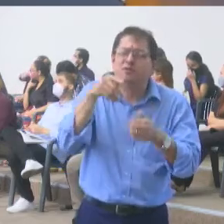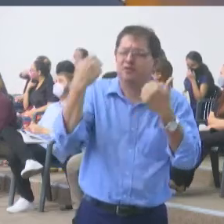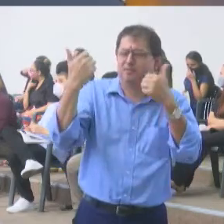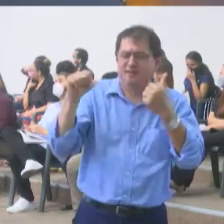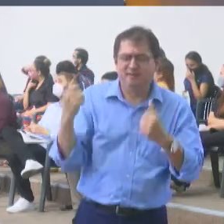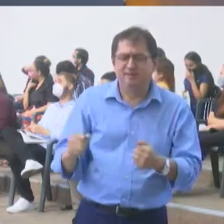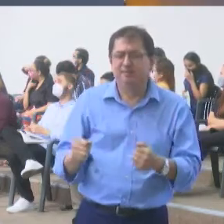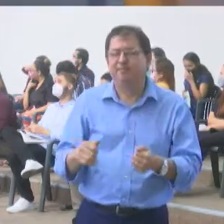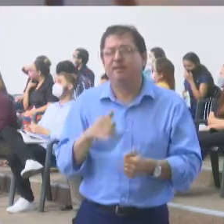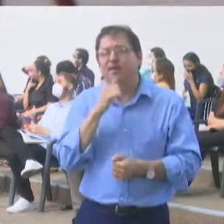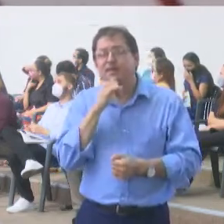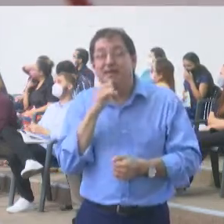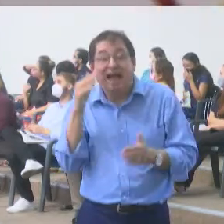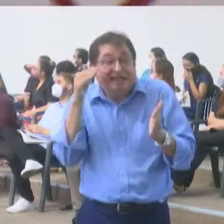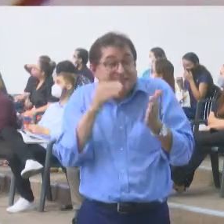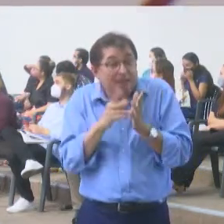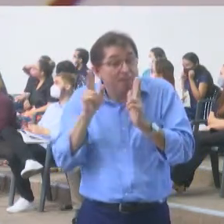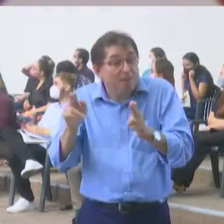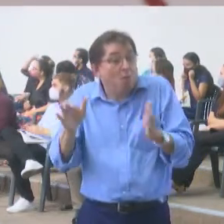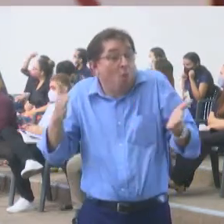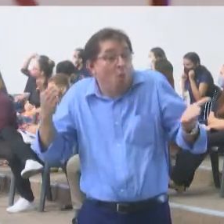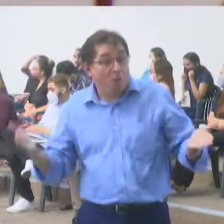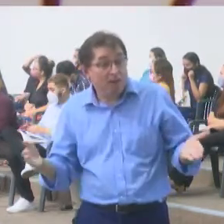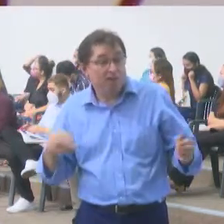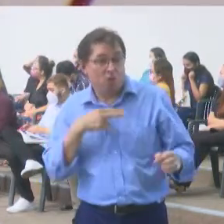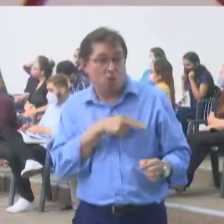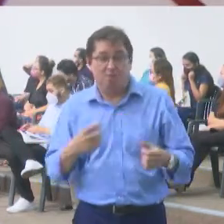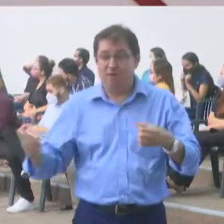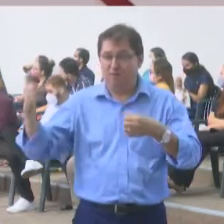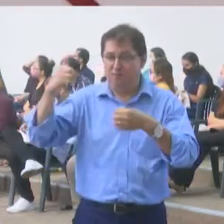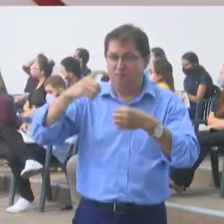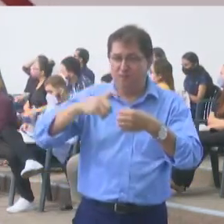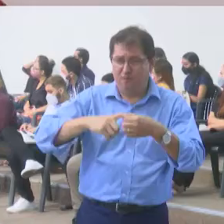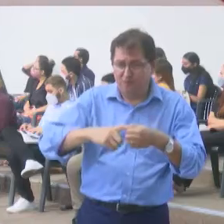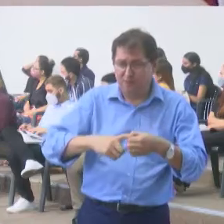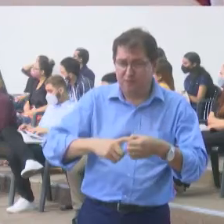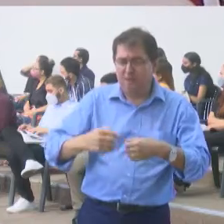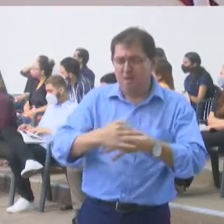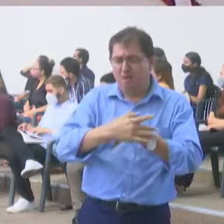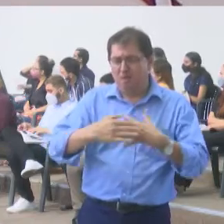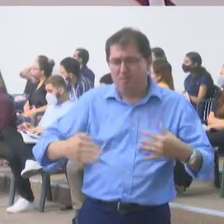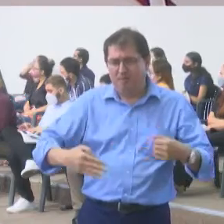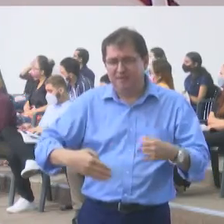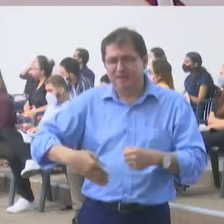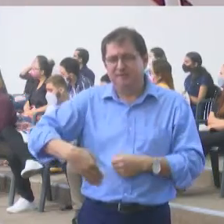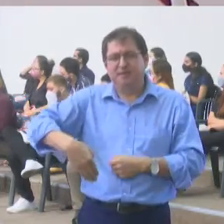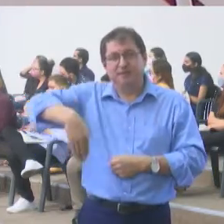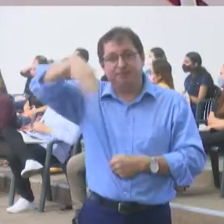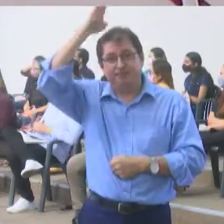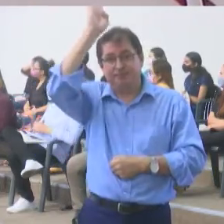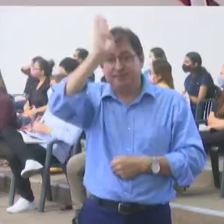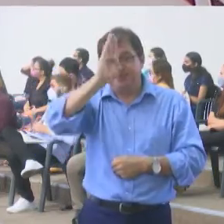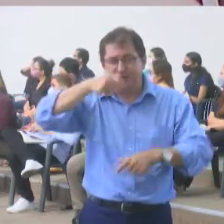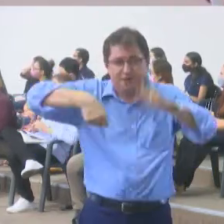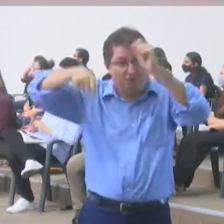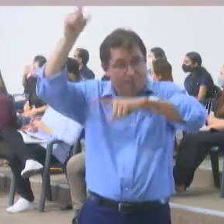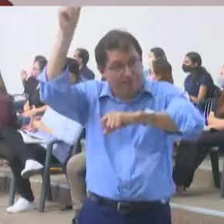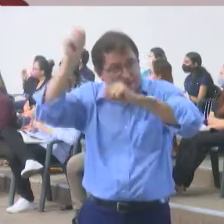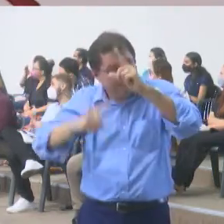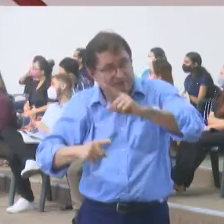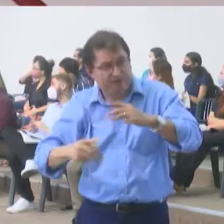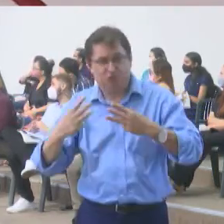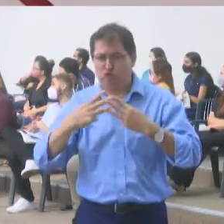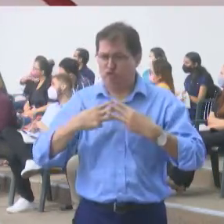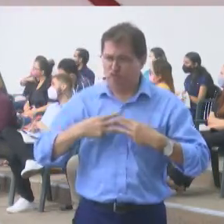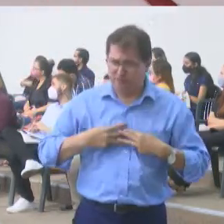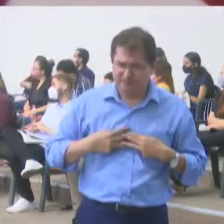Belém, e quando volta para Belém justamente na época da cega, e de todos os campos, na terra do pão, na casa do pão, cai justamente no campo de